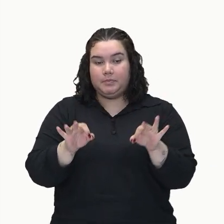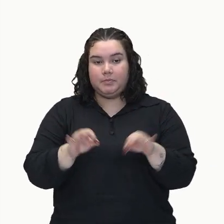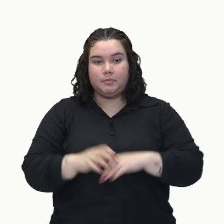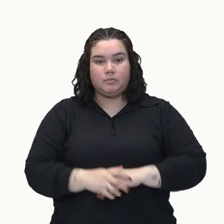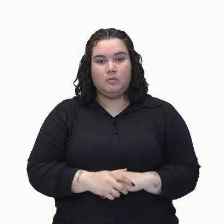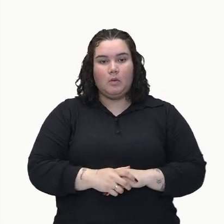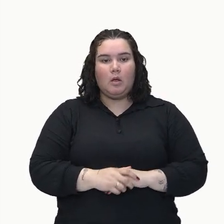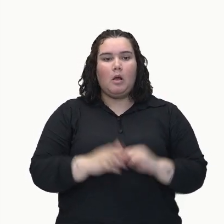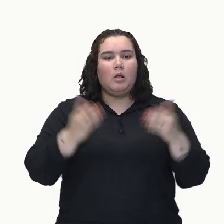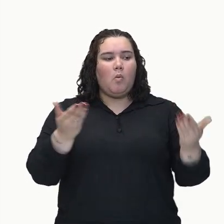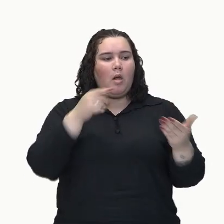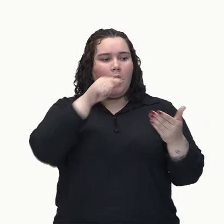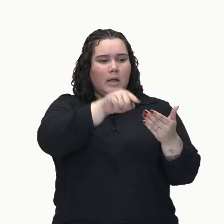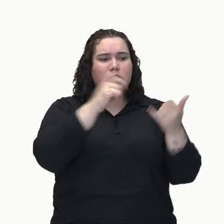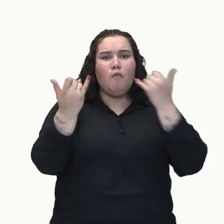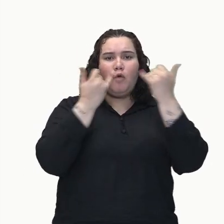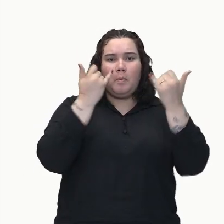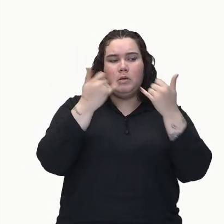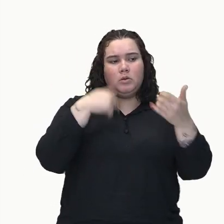ouvir uma mesma notícia